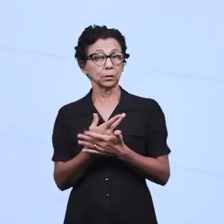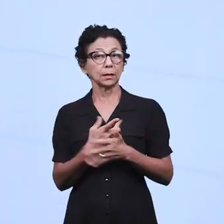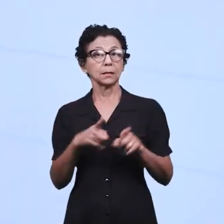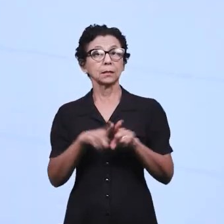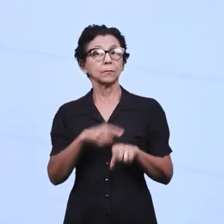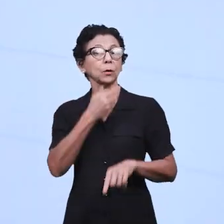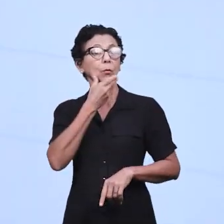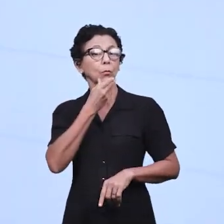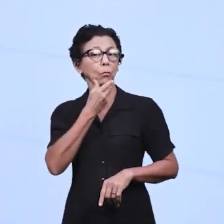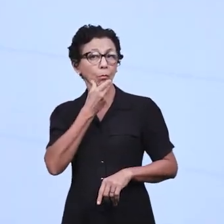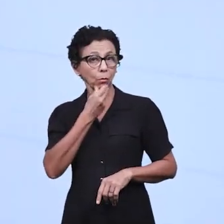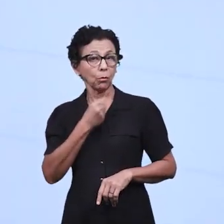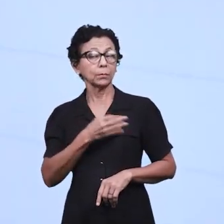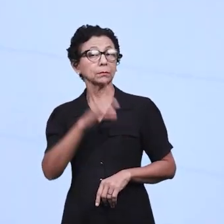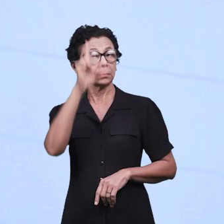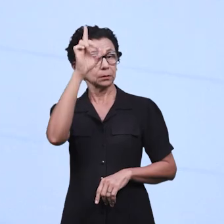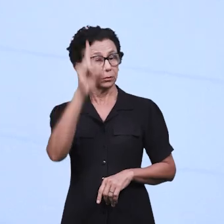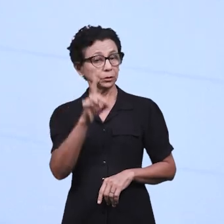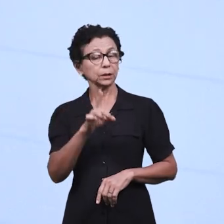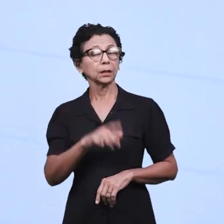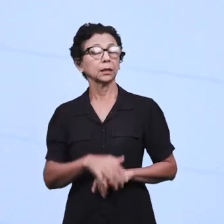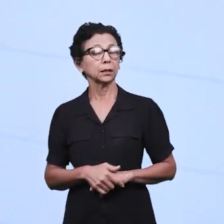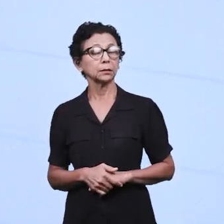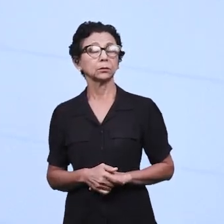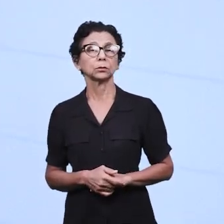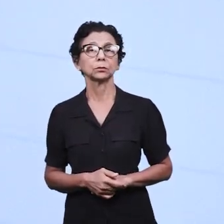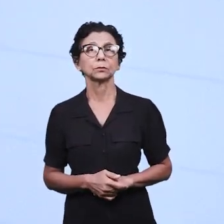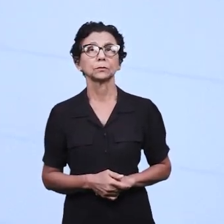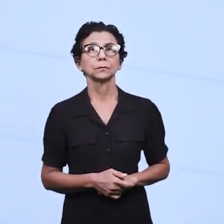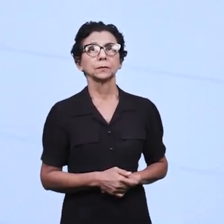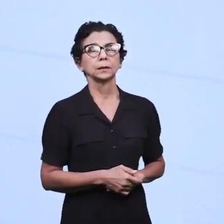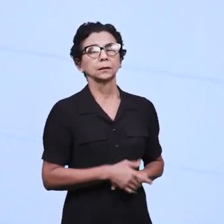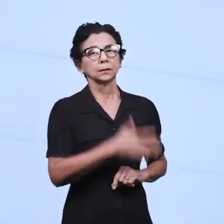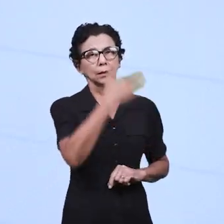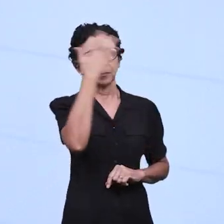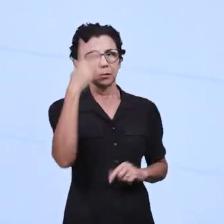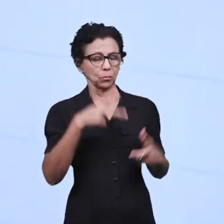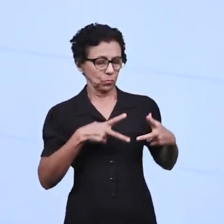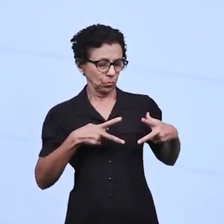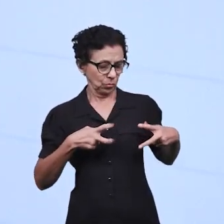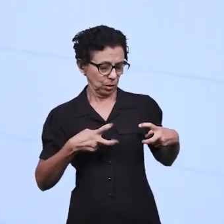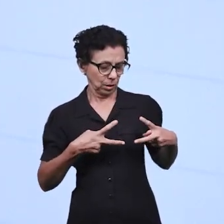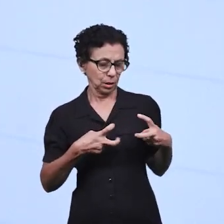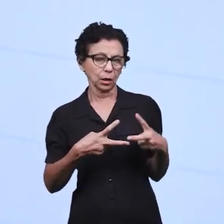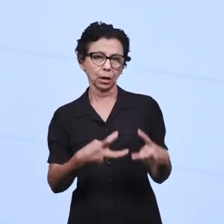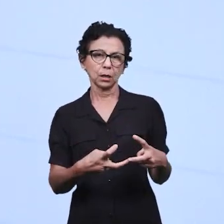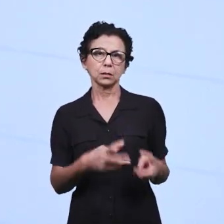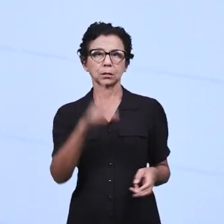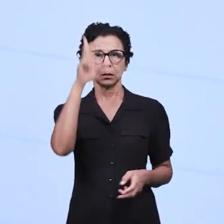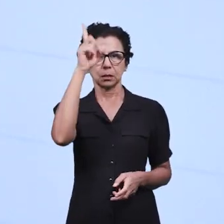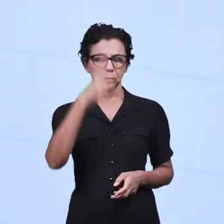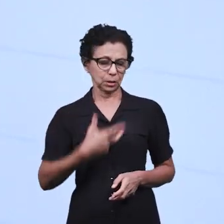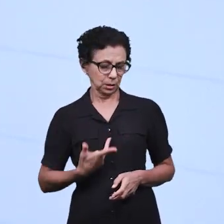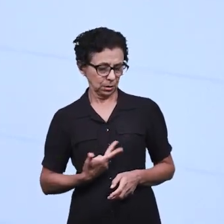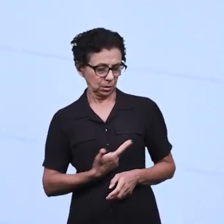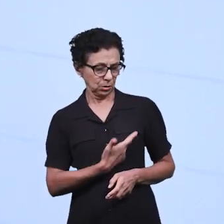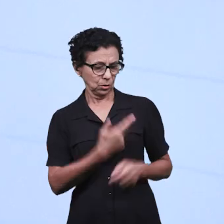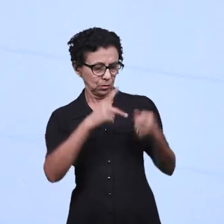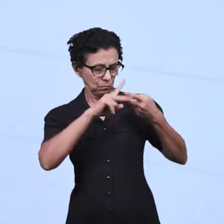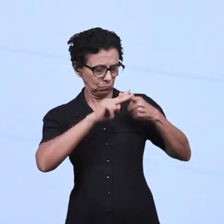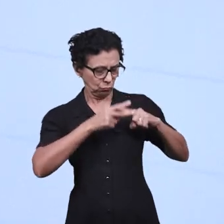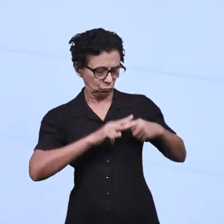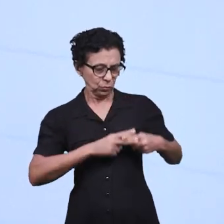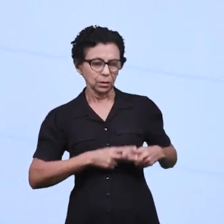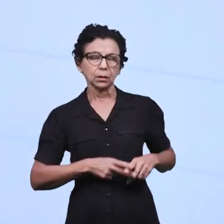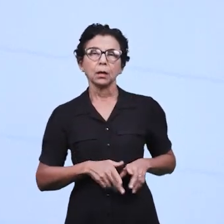Mas pode ter, e o homem também tem direito, não só a mulher. Quem tem o câncer de mama tem direito à cirurgia para reconstituição da mama, o homem